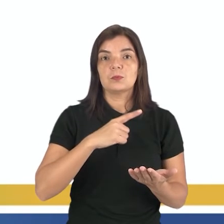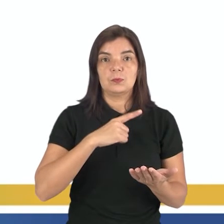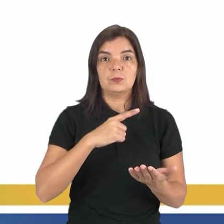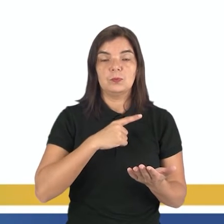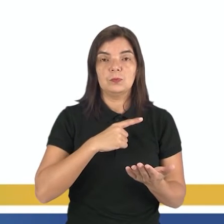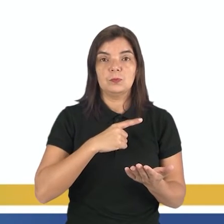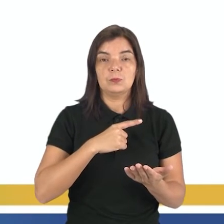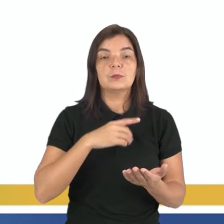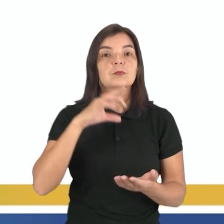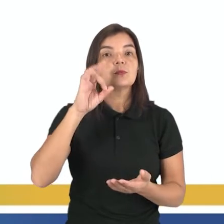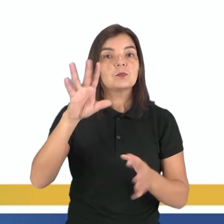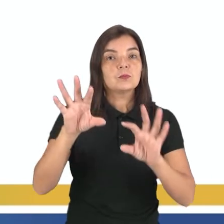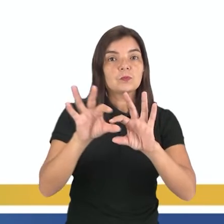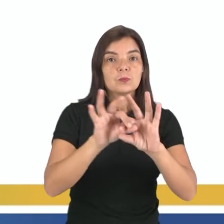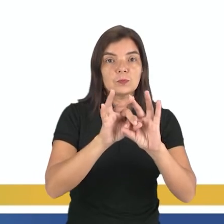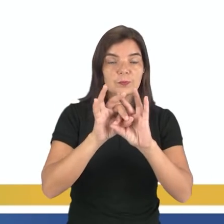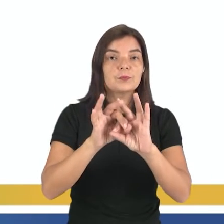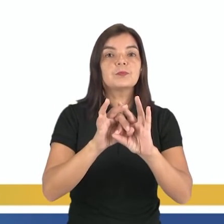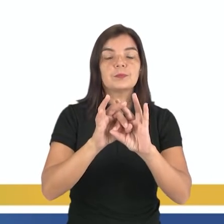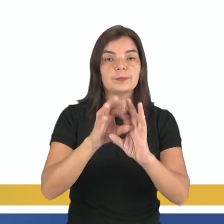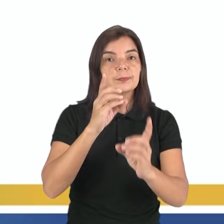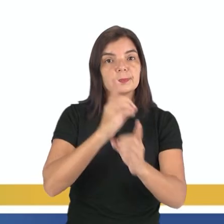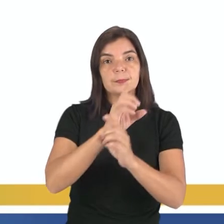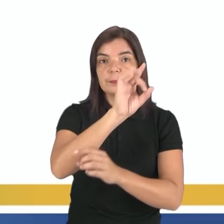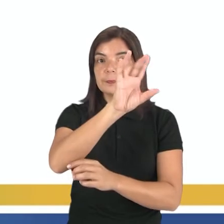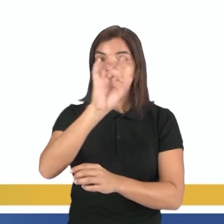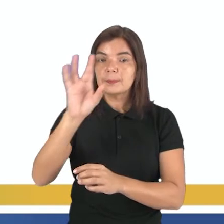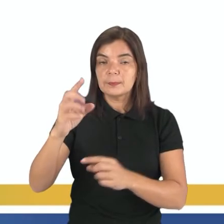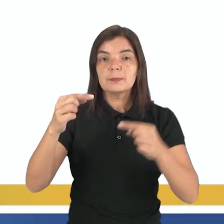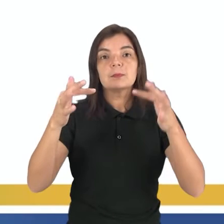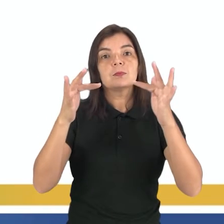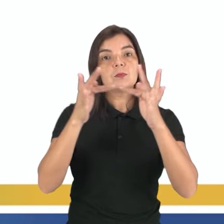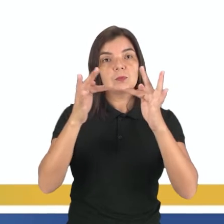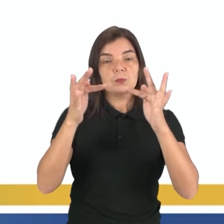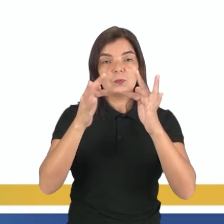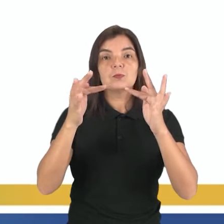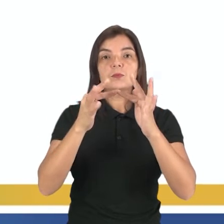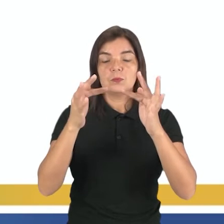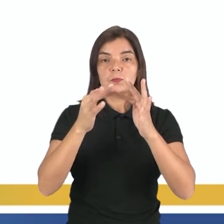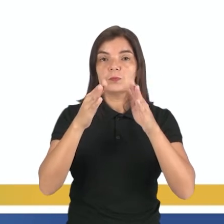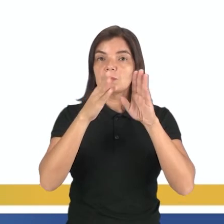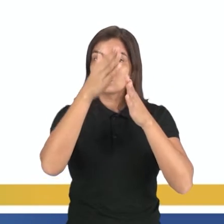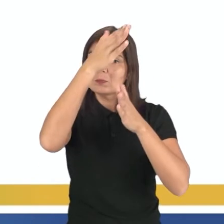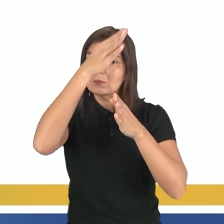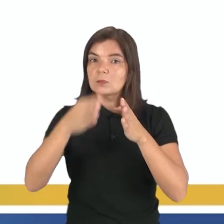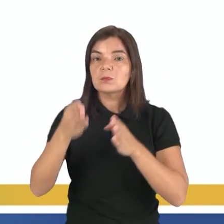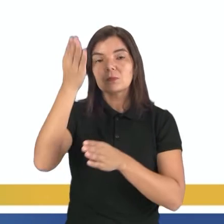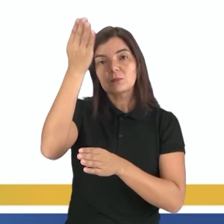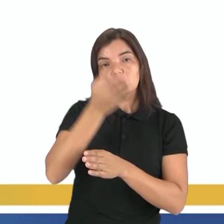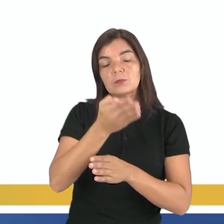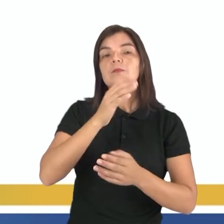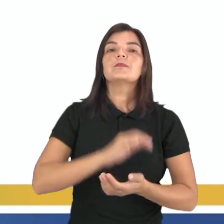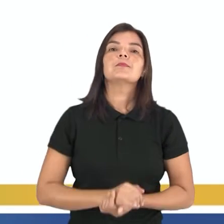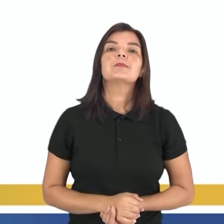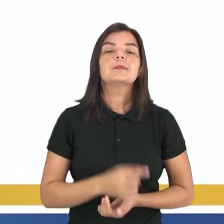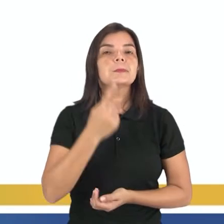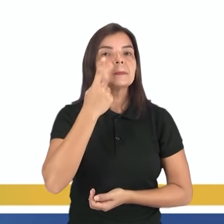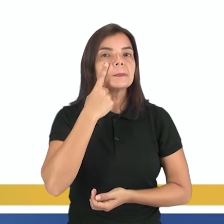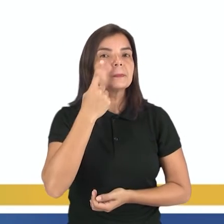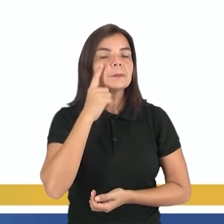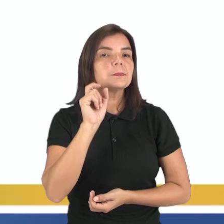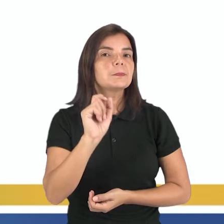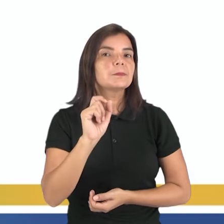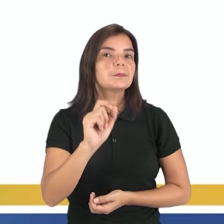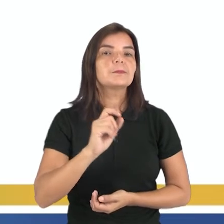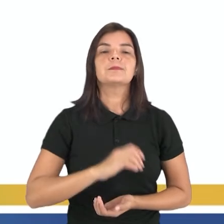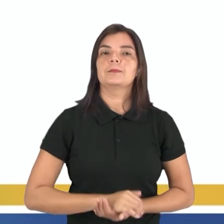gráfico da função. Basta ligar os pontos que eu encontrei para cada função e estender, né, o segmento de reta, entre aspas. Então, repare o